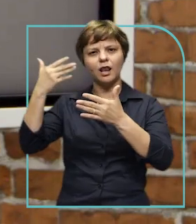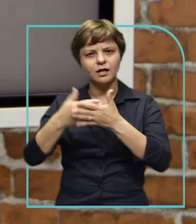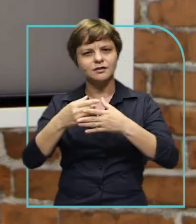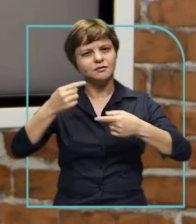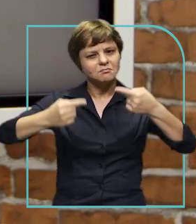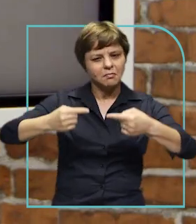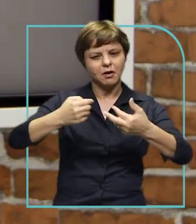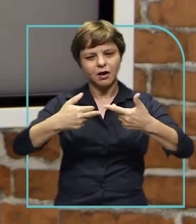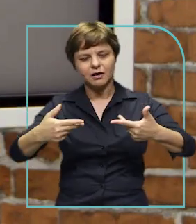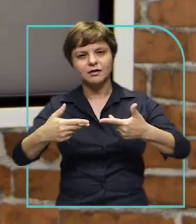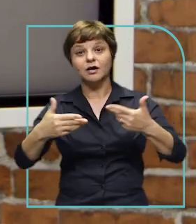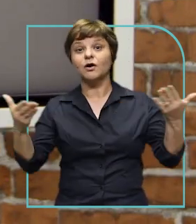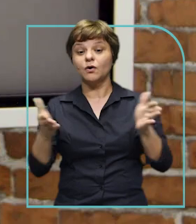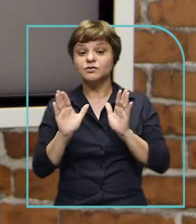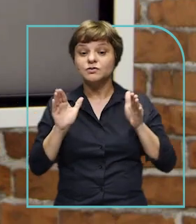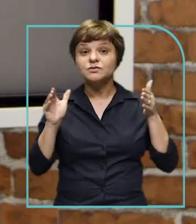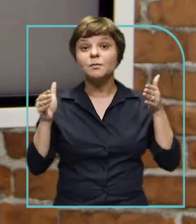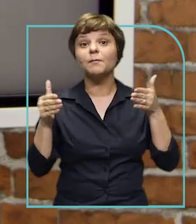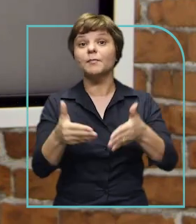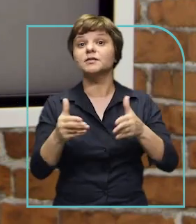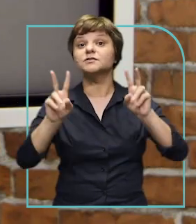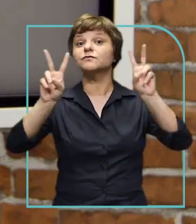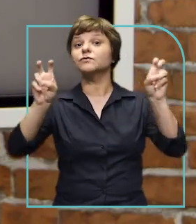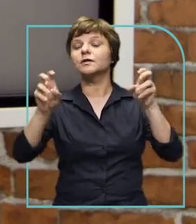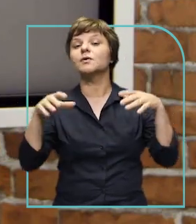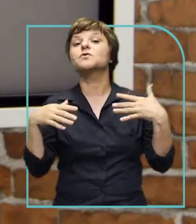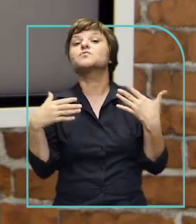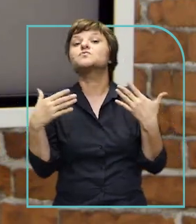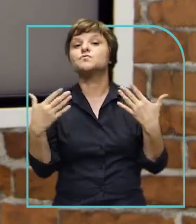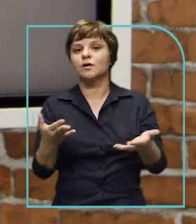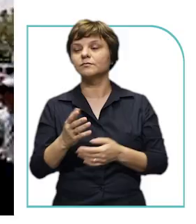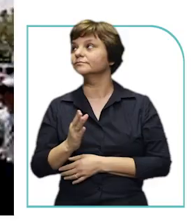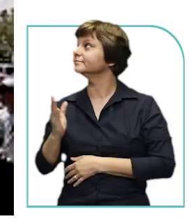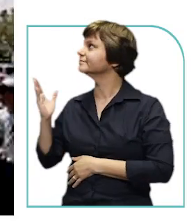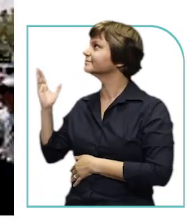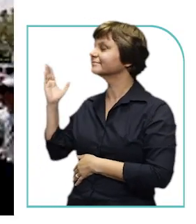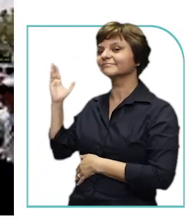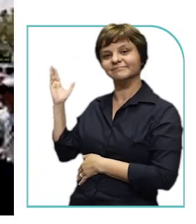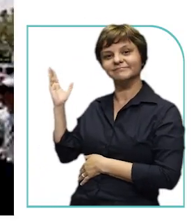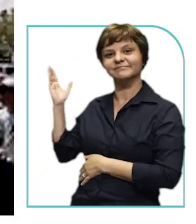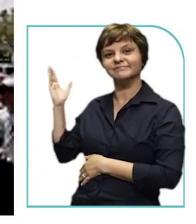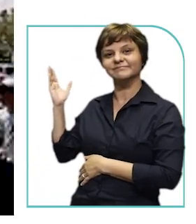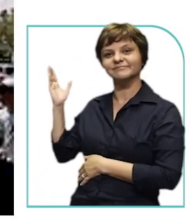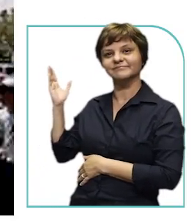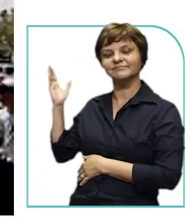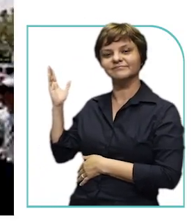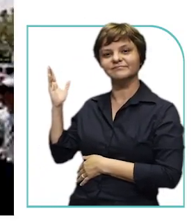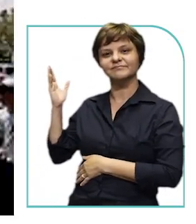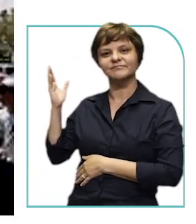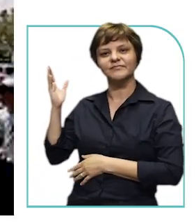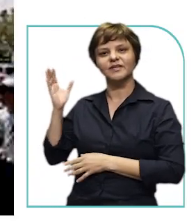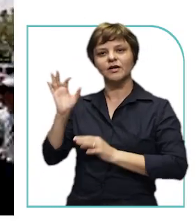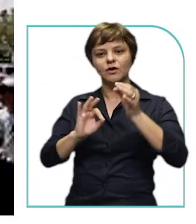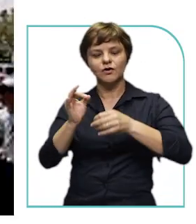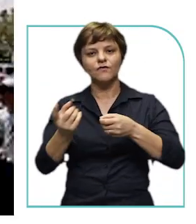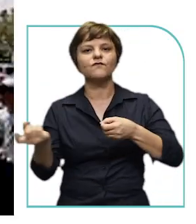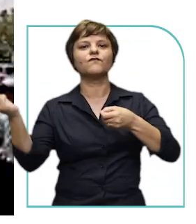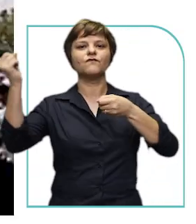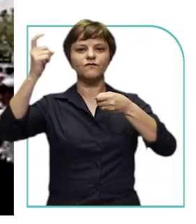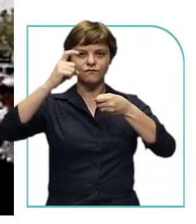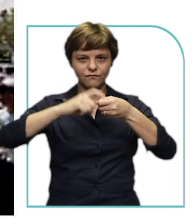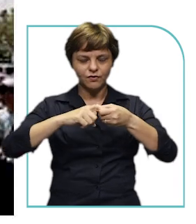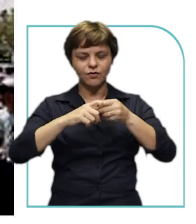mas eu vou trabalhar um assunto específico. Qual é esse assunto? Olha só, a retomada do controle